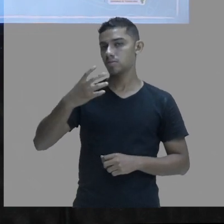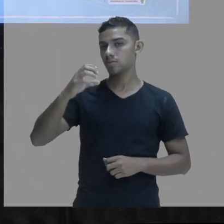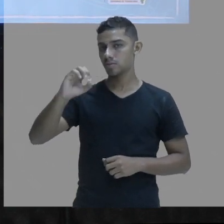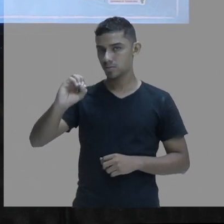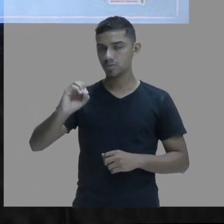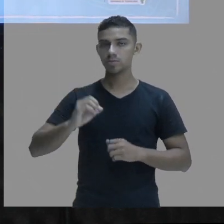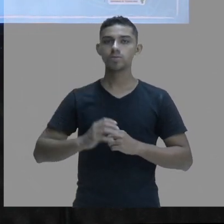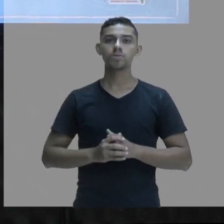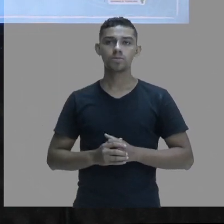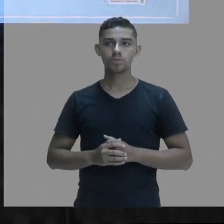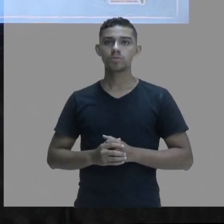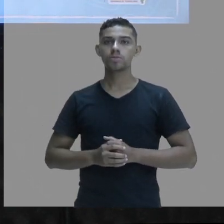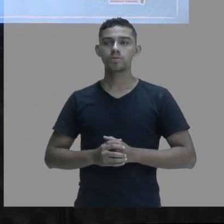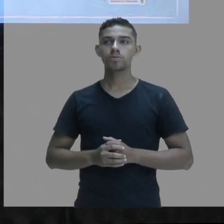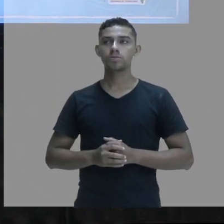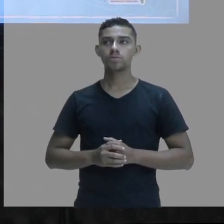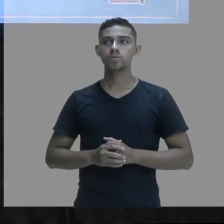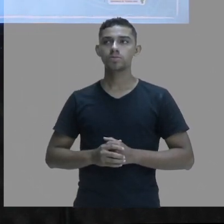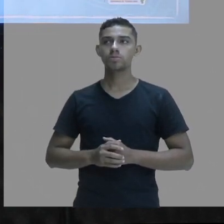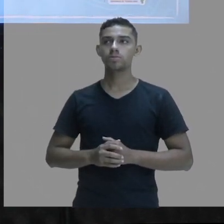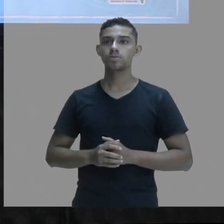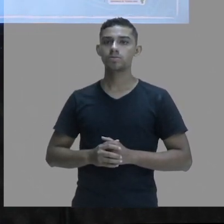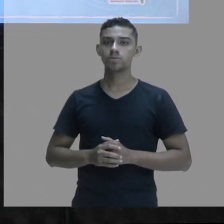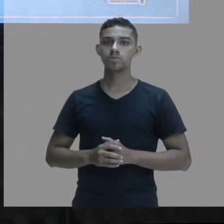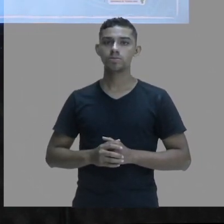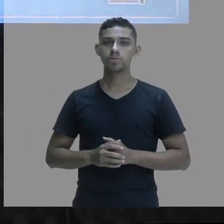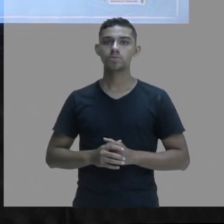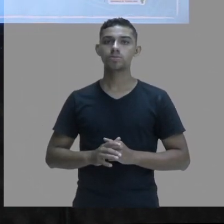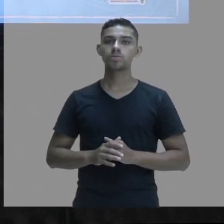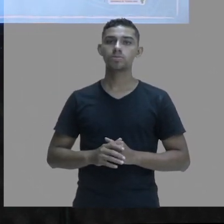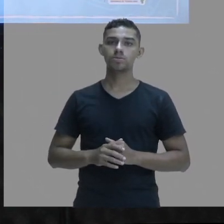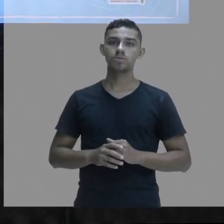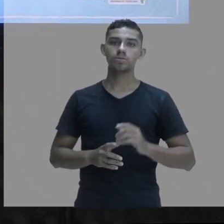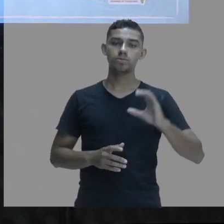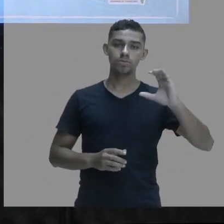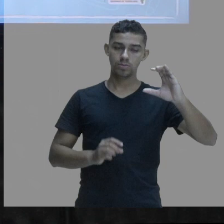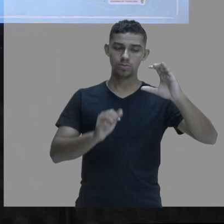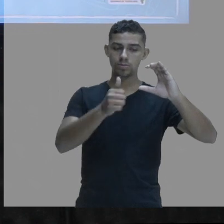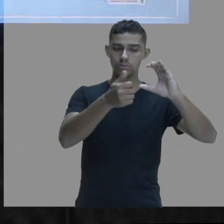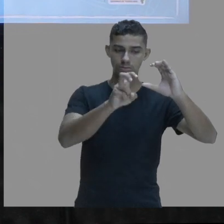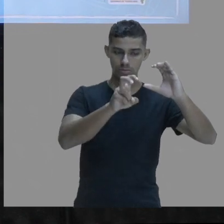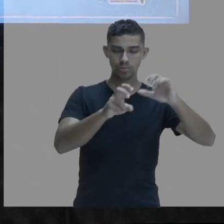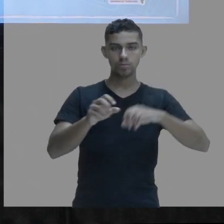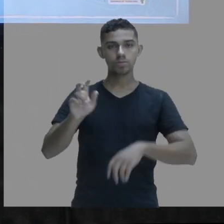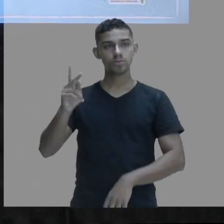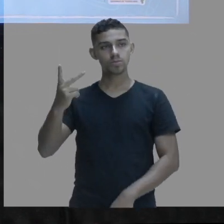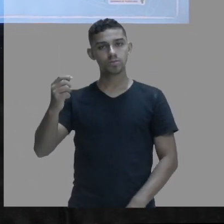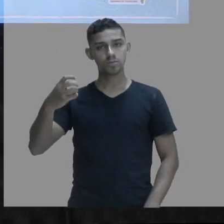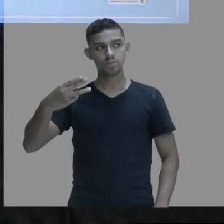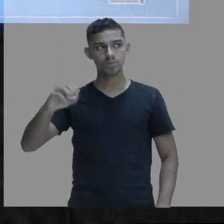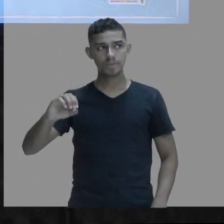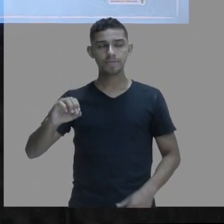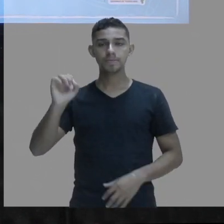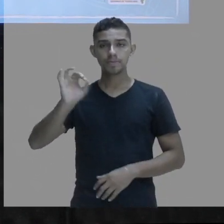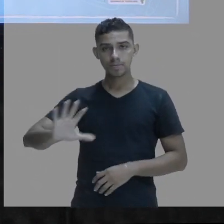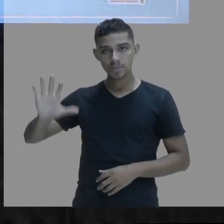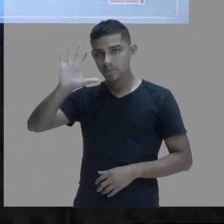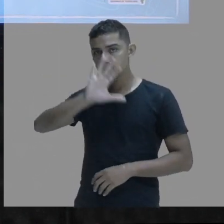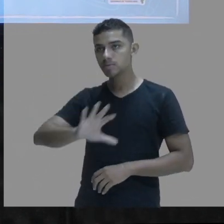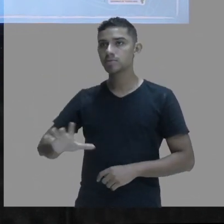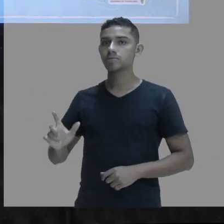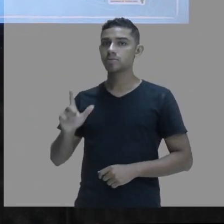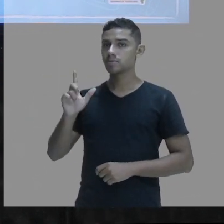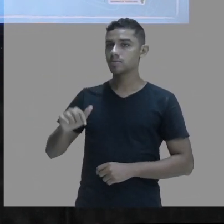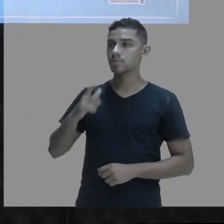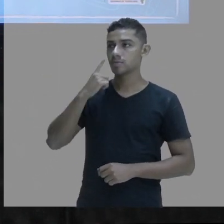quantidade de hidrogênios? O dobro de 15, 30. C15H30. Então, fórmula geral dos